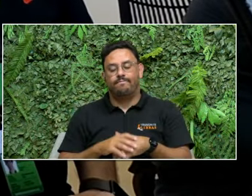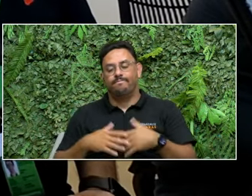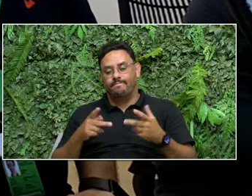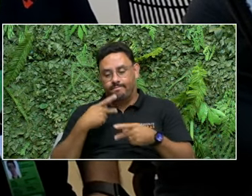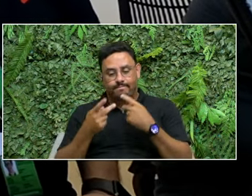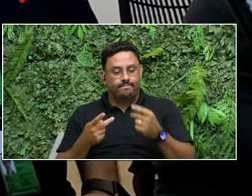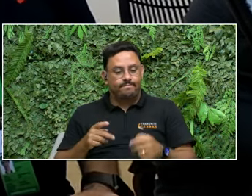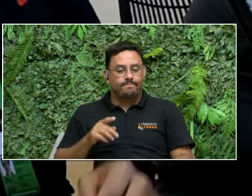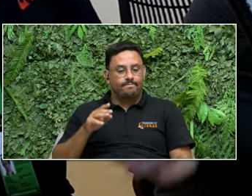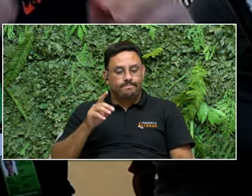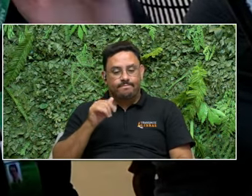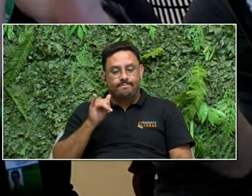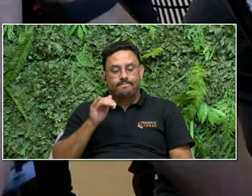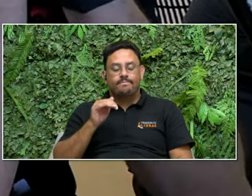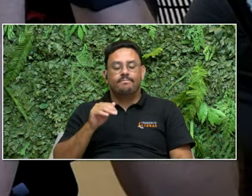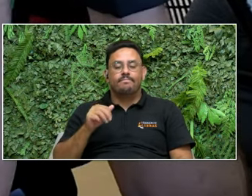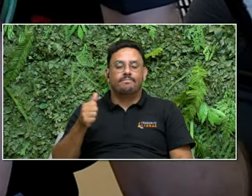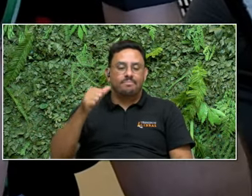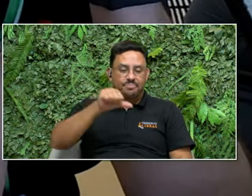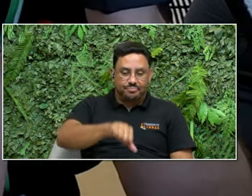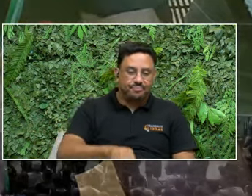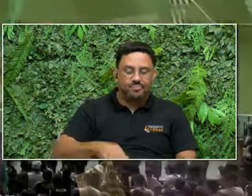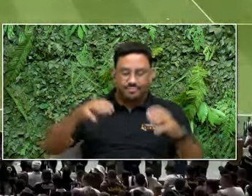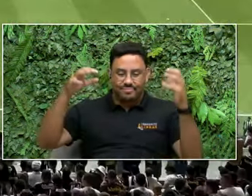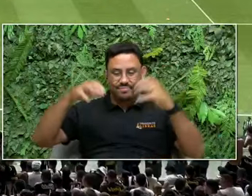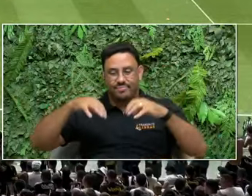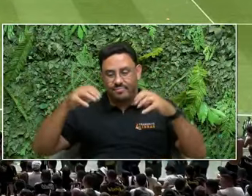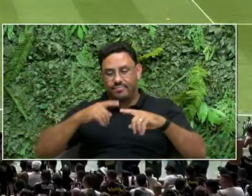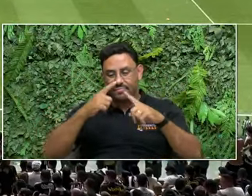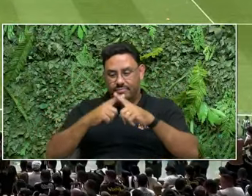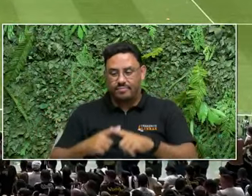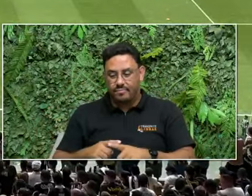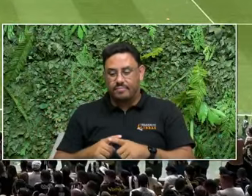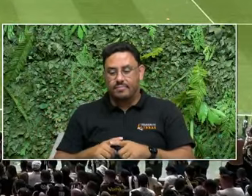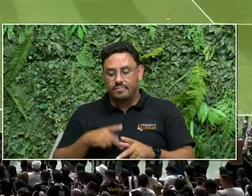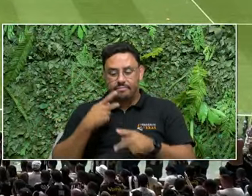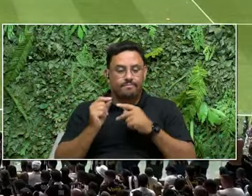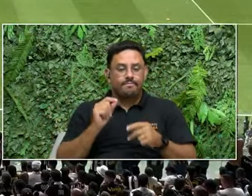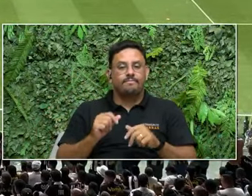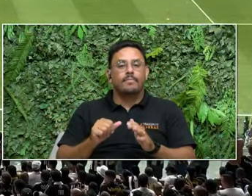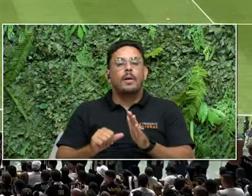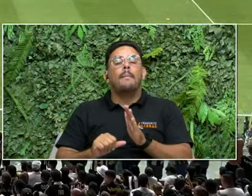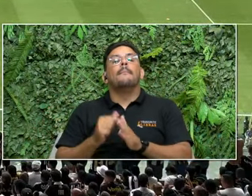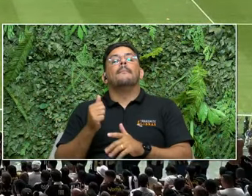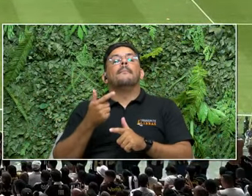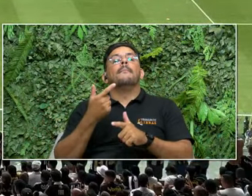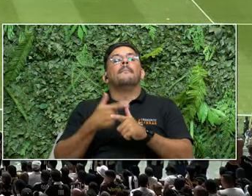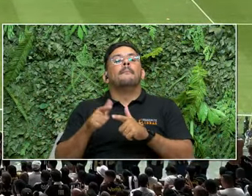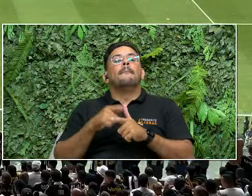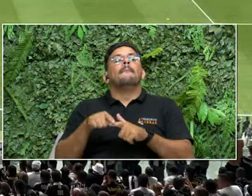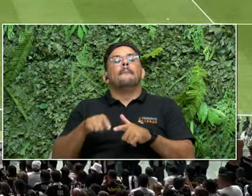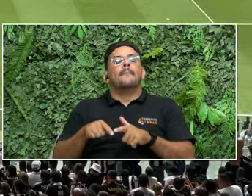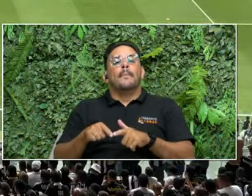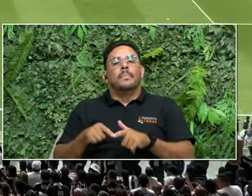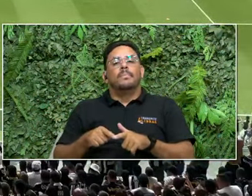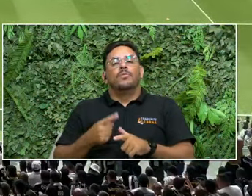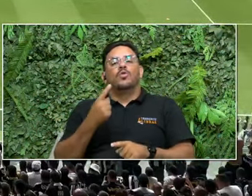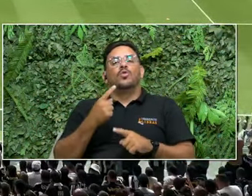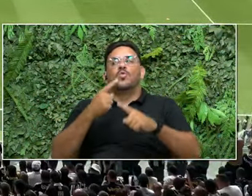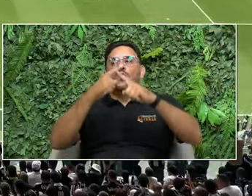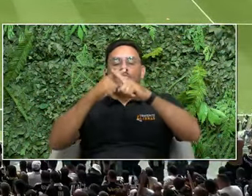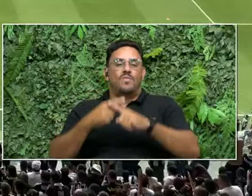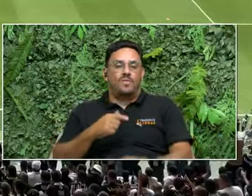viu Tem nada pior do que chuva em dia de jogo não mas o gabrielito chegou e já falou desse primeiro desafio dele ser logo em Um